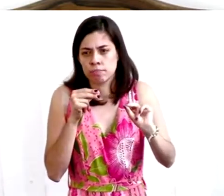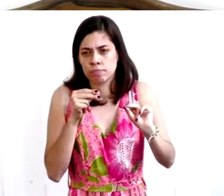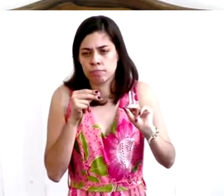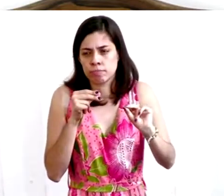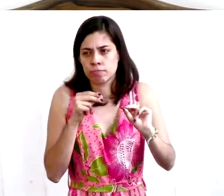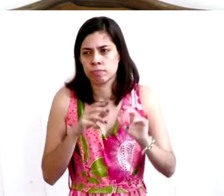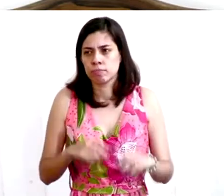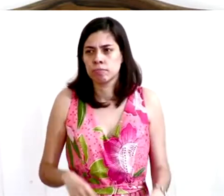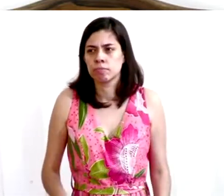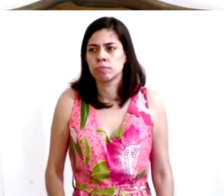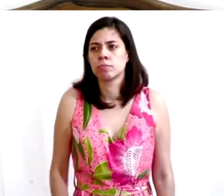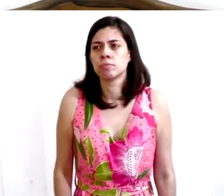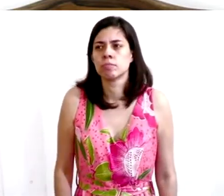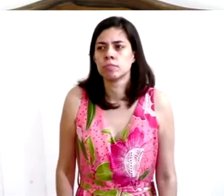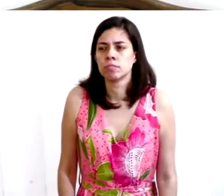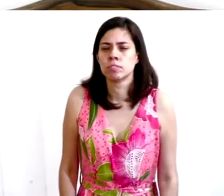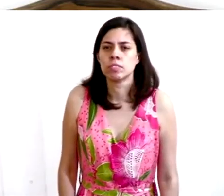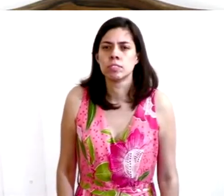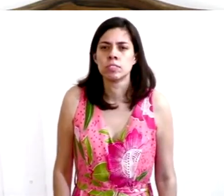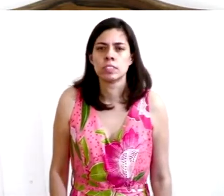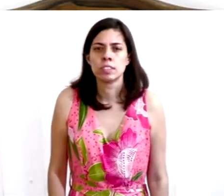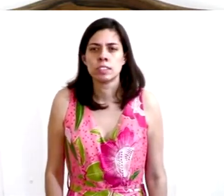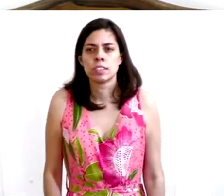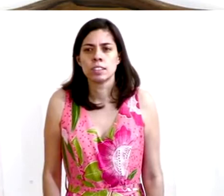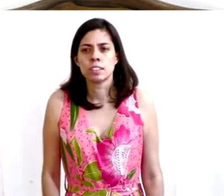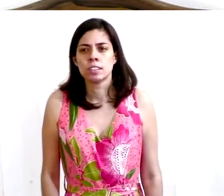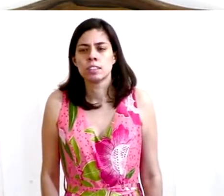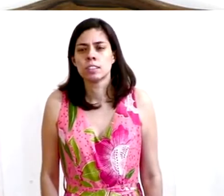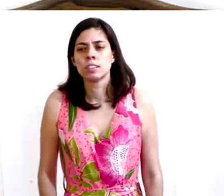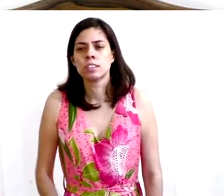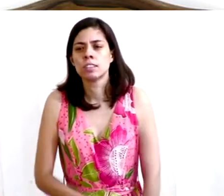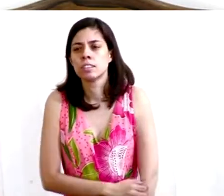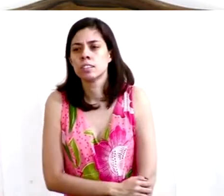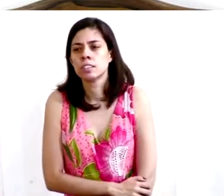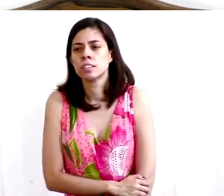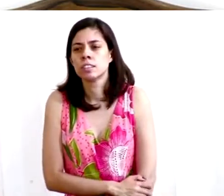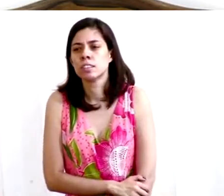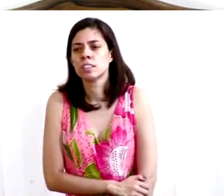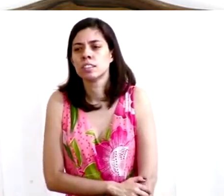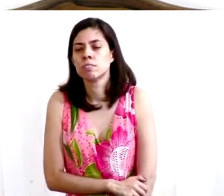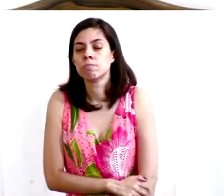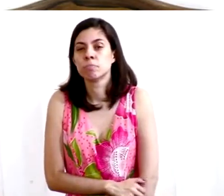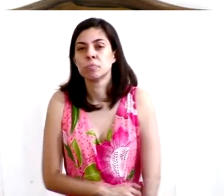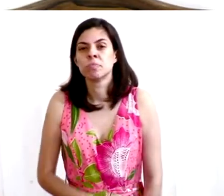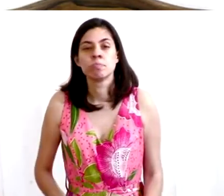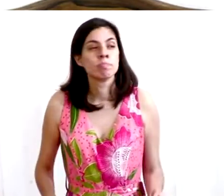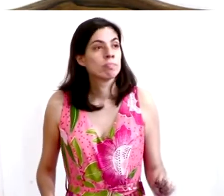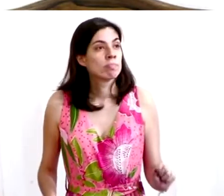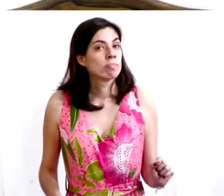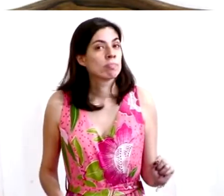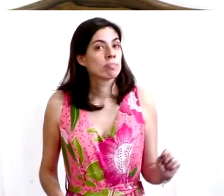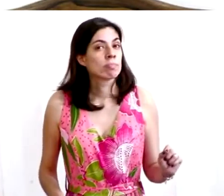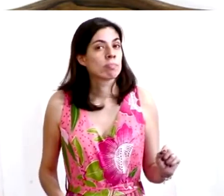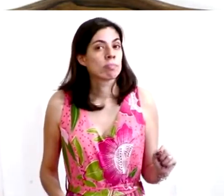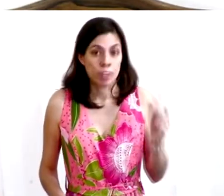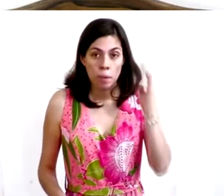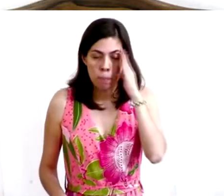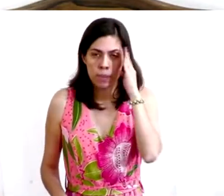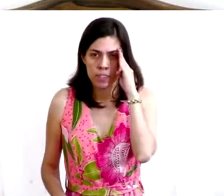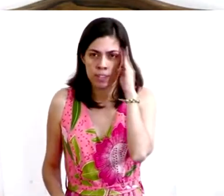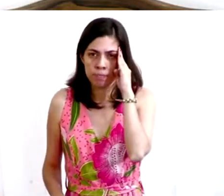quer receber o Senhor Jesus Cristo como Salvador? E aí todo mundo diria: eu